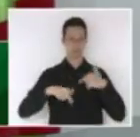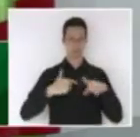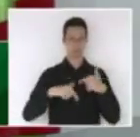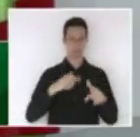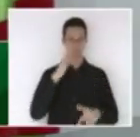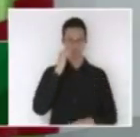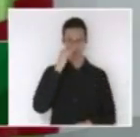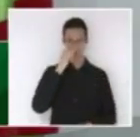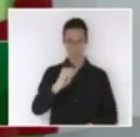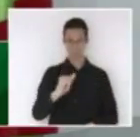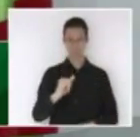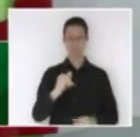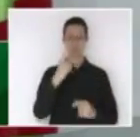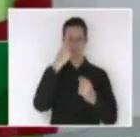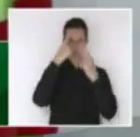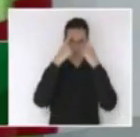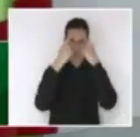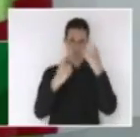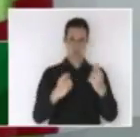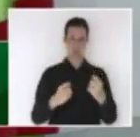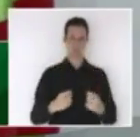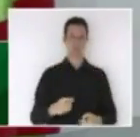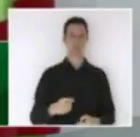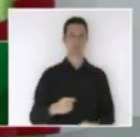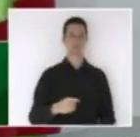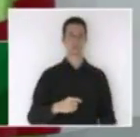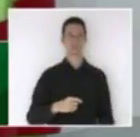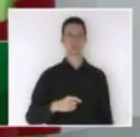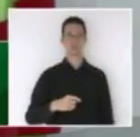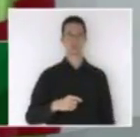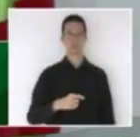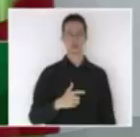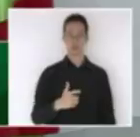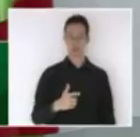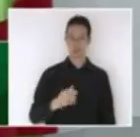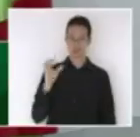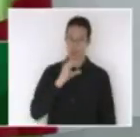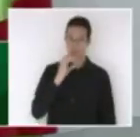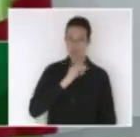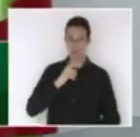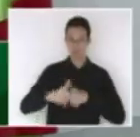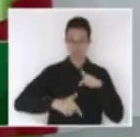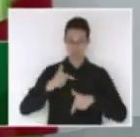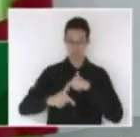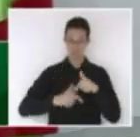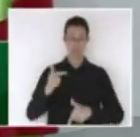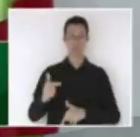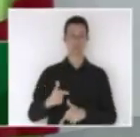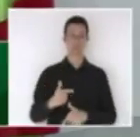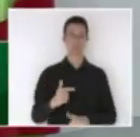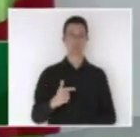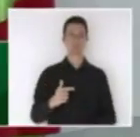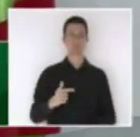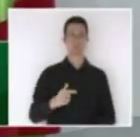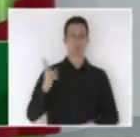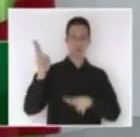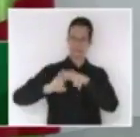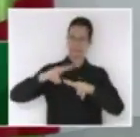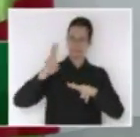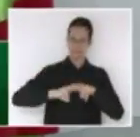crime, dando uma resposta emergencial, efetuando